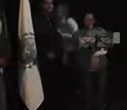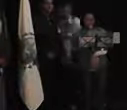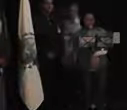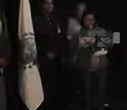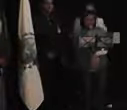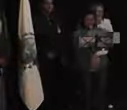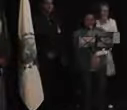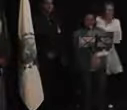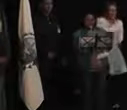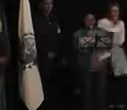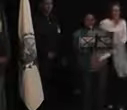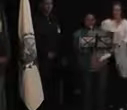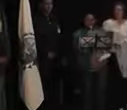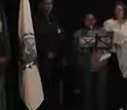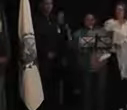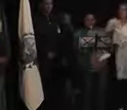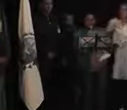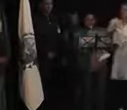Uma hora